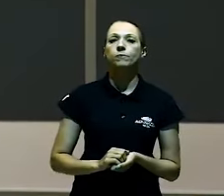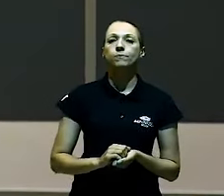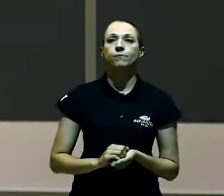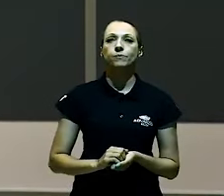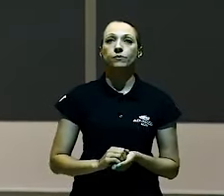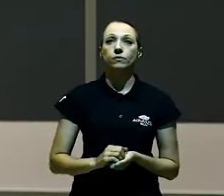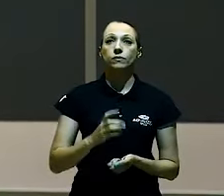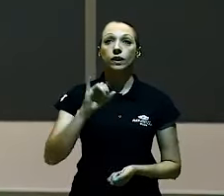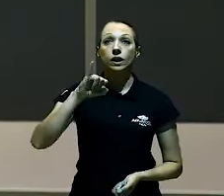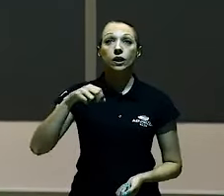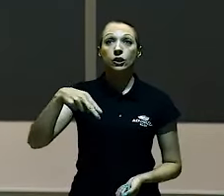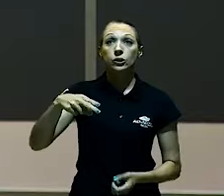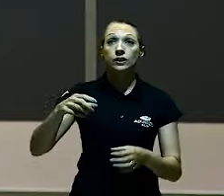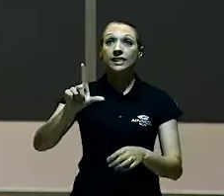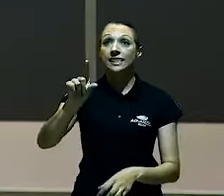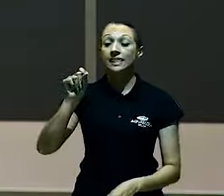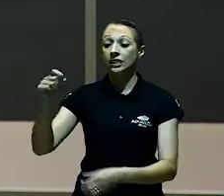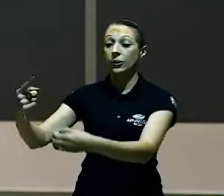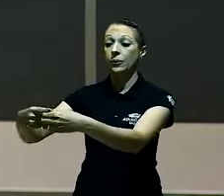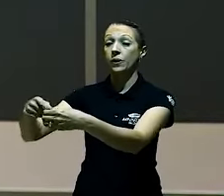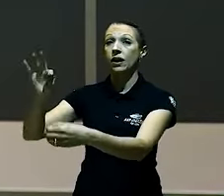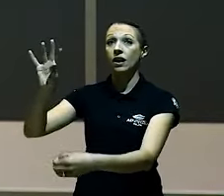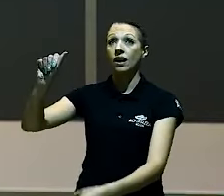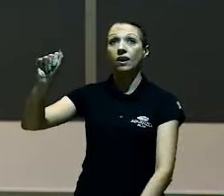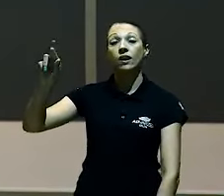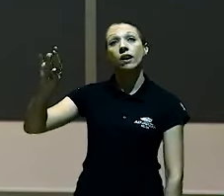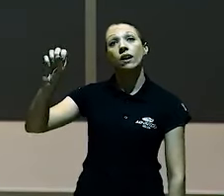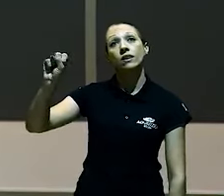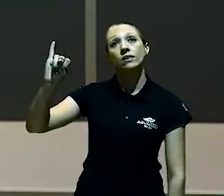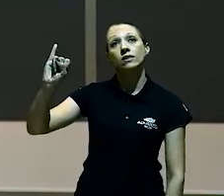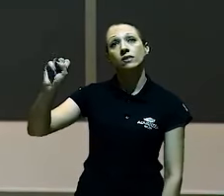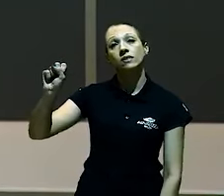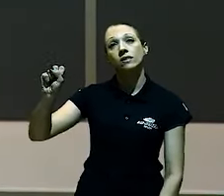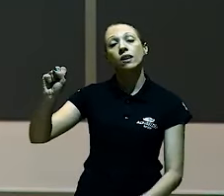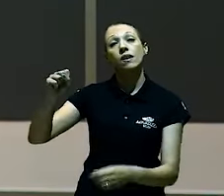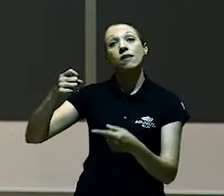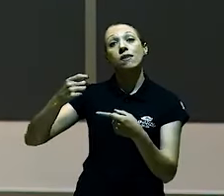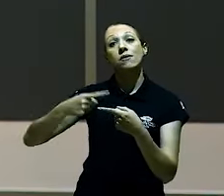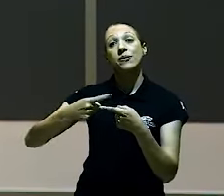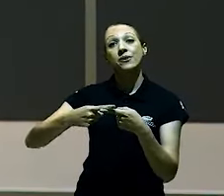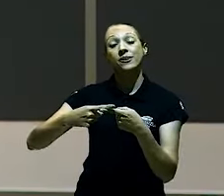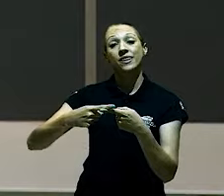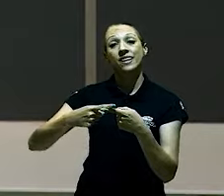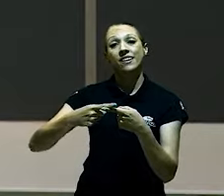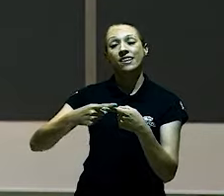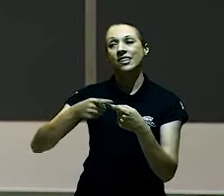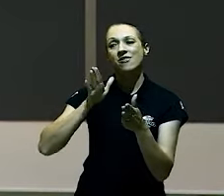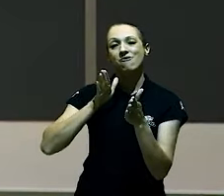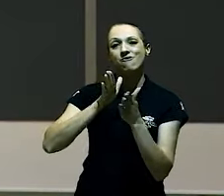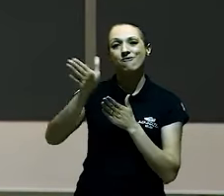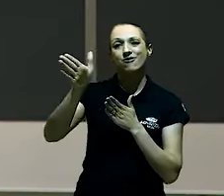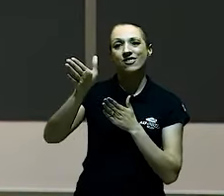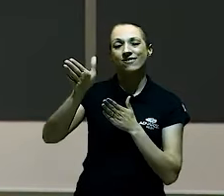Deus. Durante muito tempo eu imaginei que Jonas tinha um pensamento territorialista sobre Deus, de dizer assim: eu saio